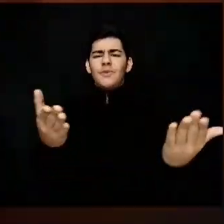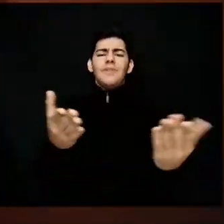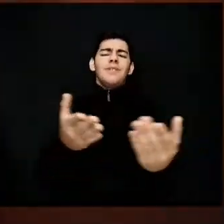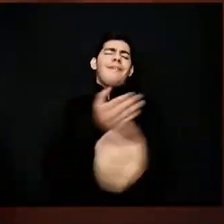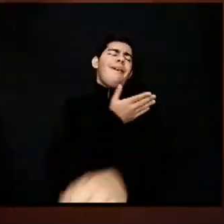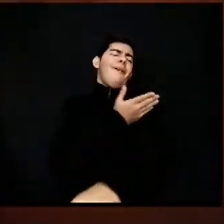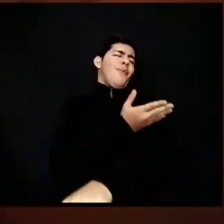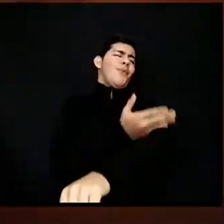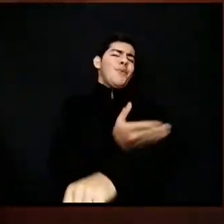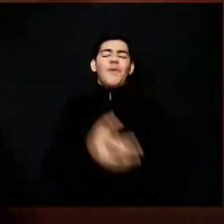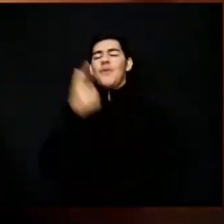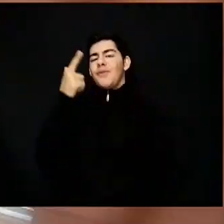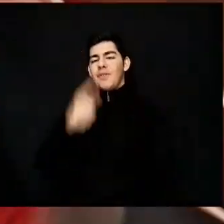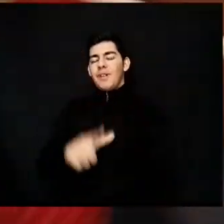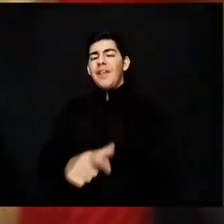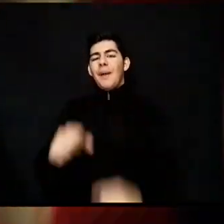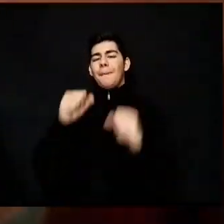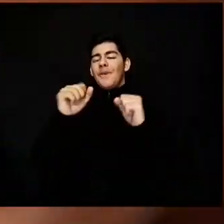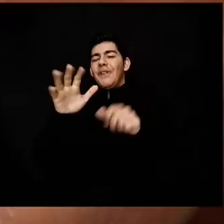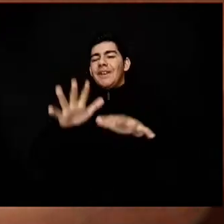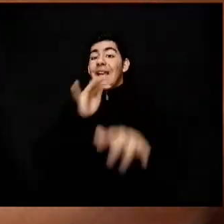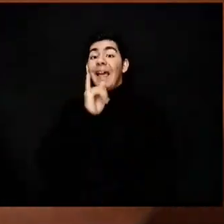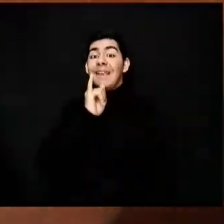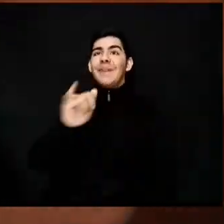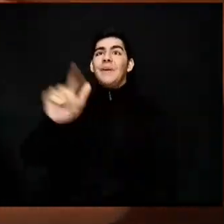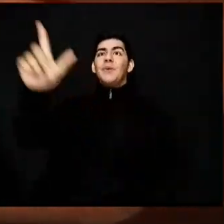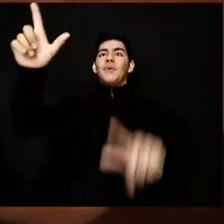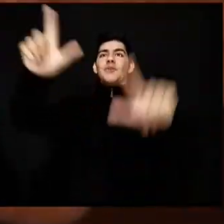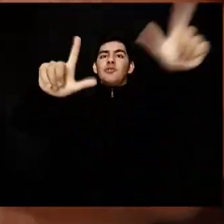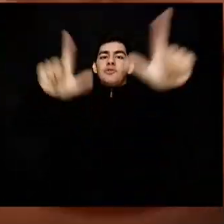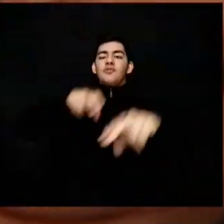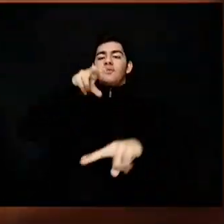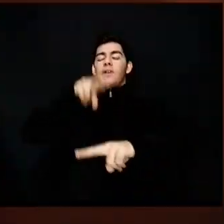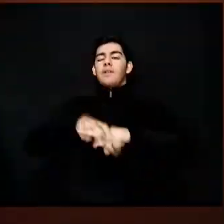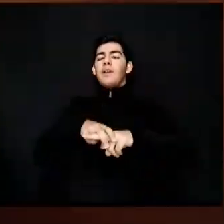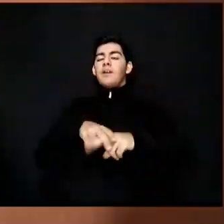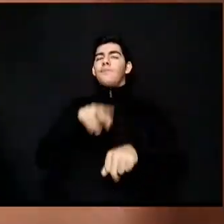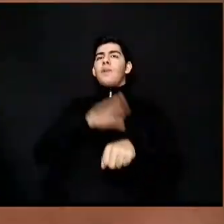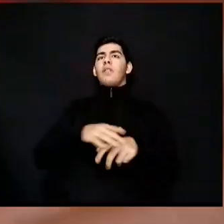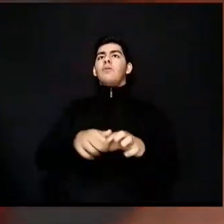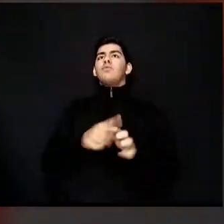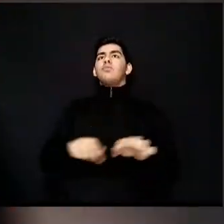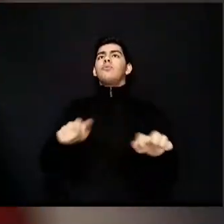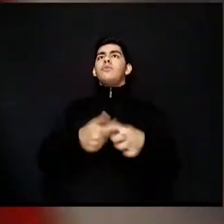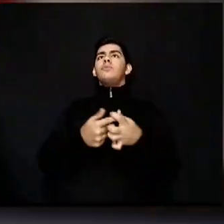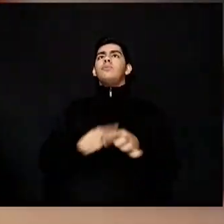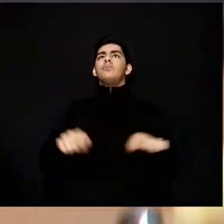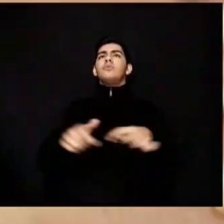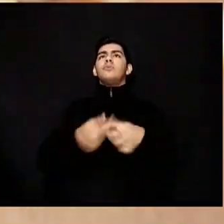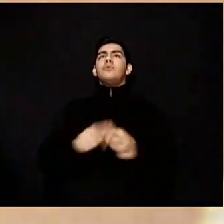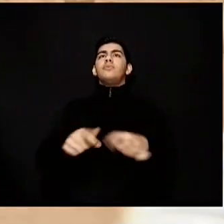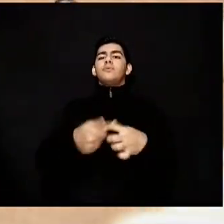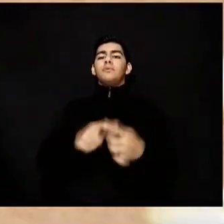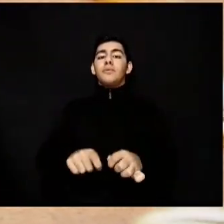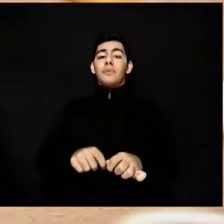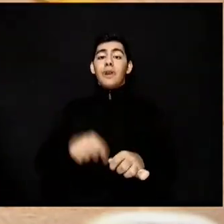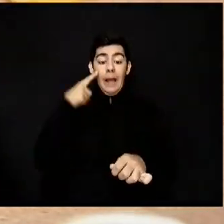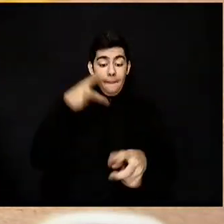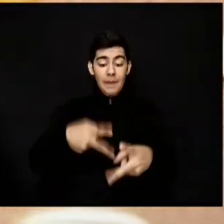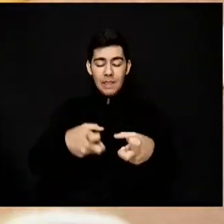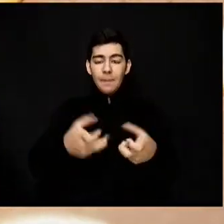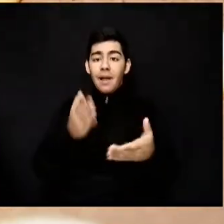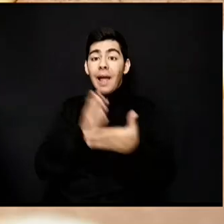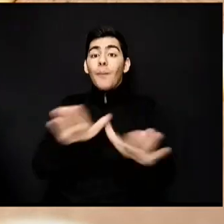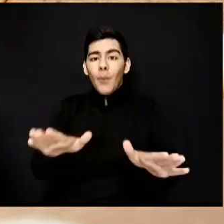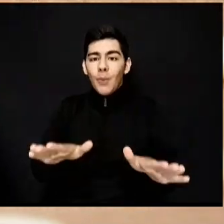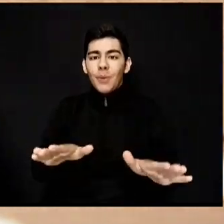programa, ouvindo uma música. A hora que você vê, você já terminou. Um